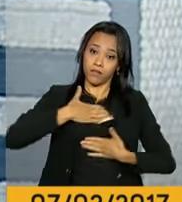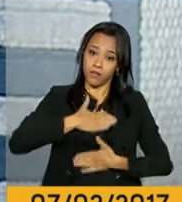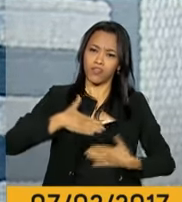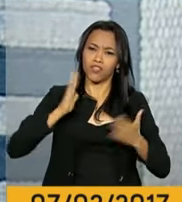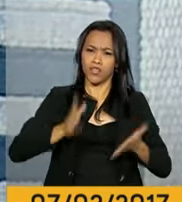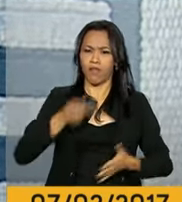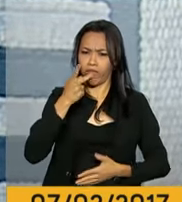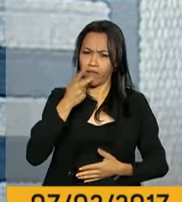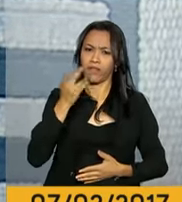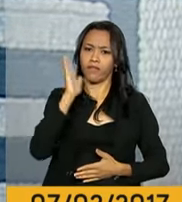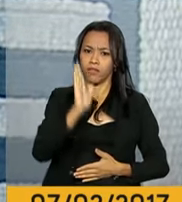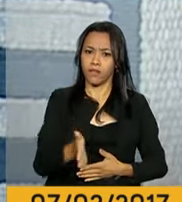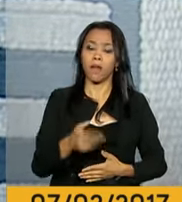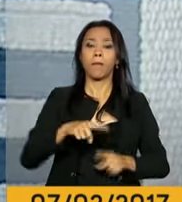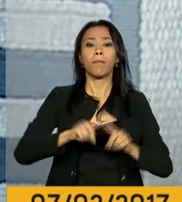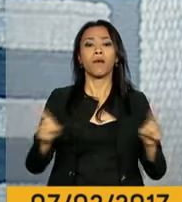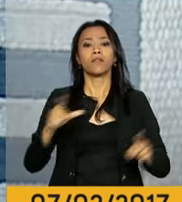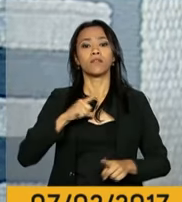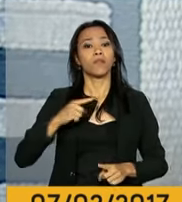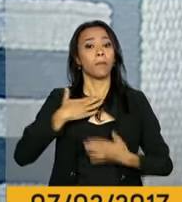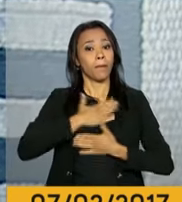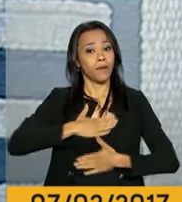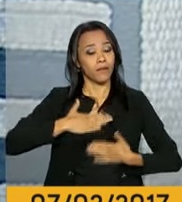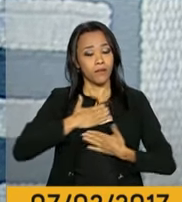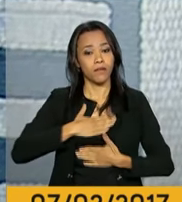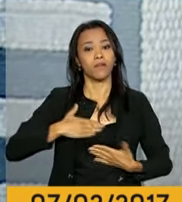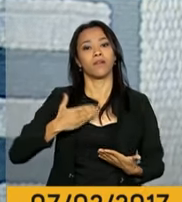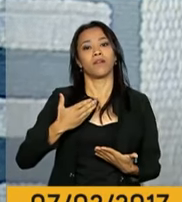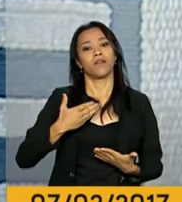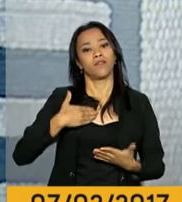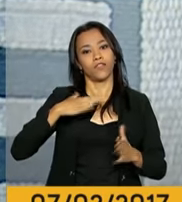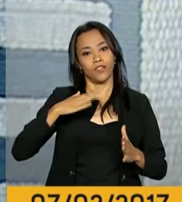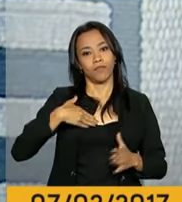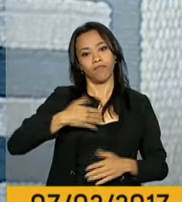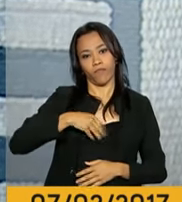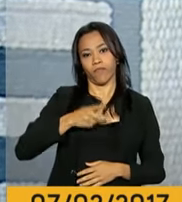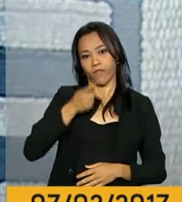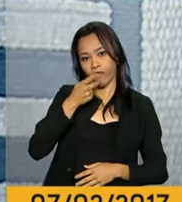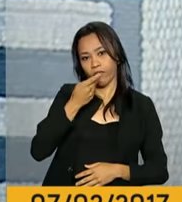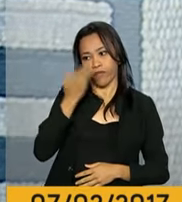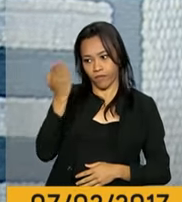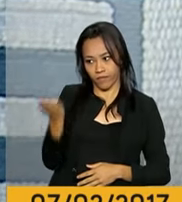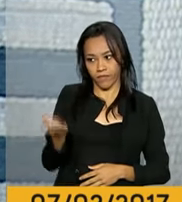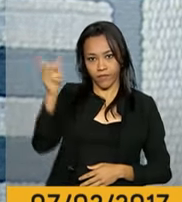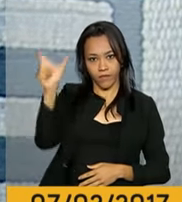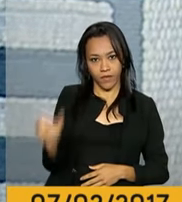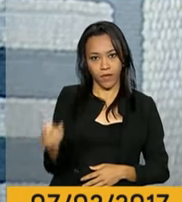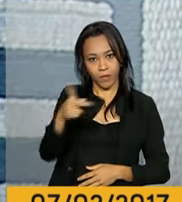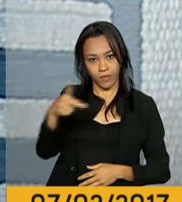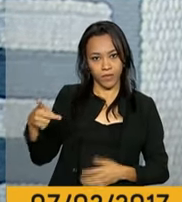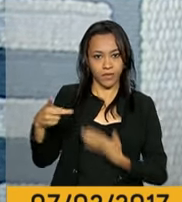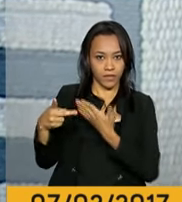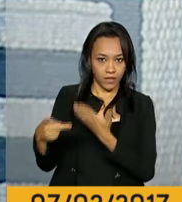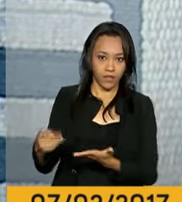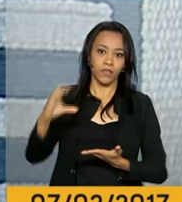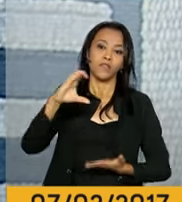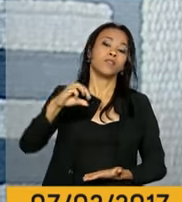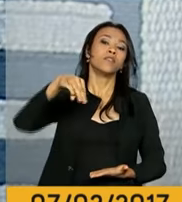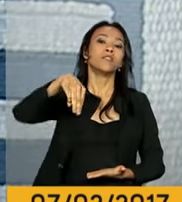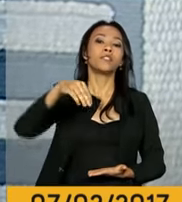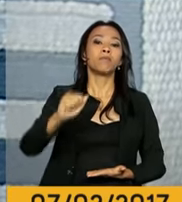vezes hoje mas tenho o prazer eh de reiterar o presidente macre e a sua expressiva